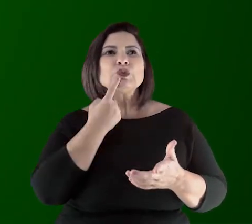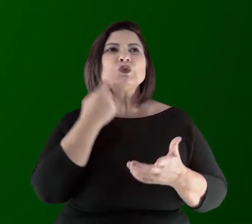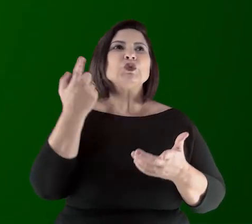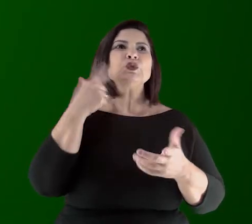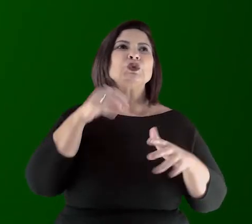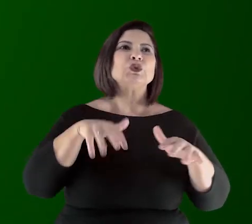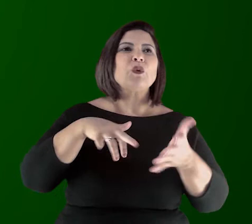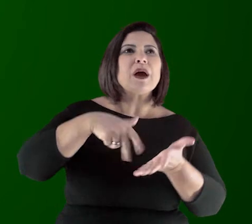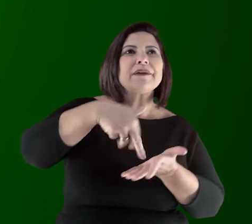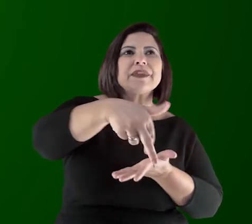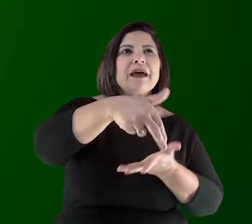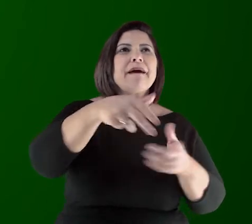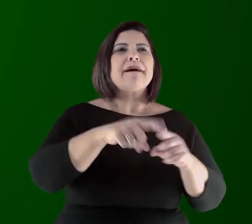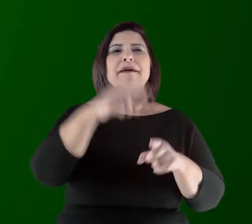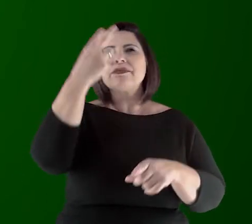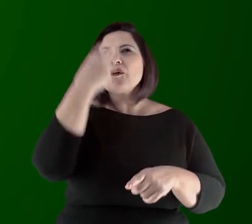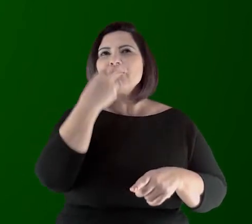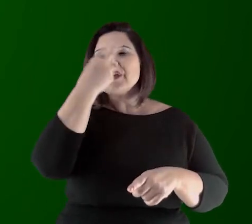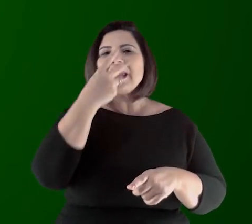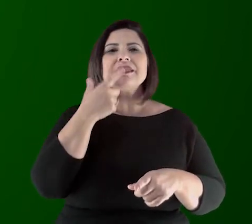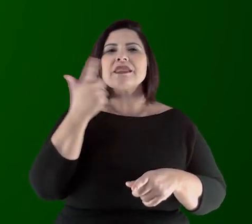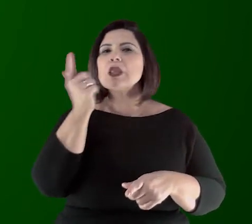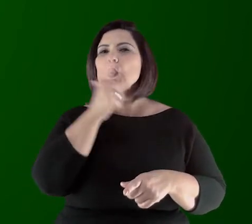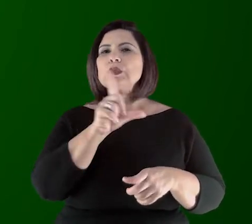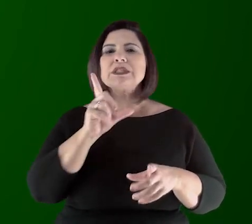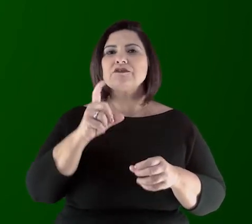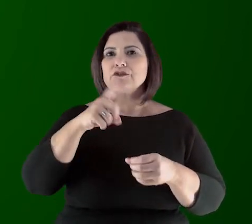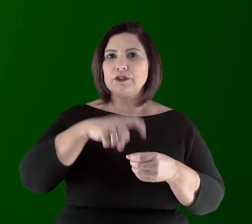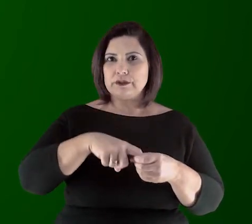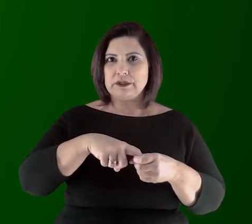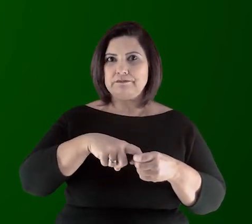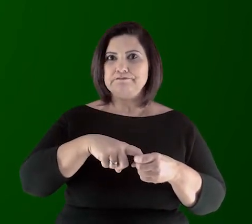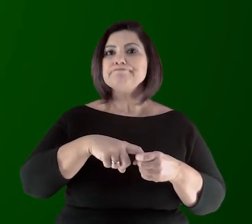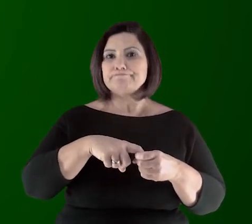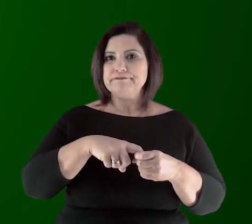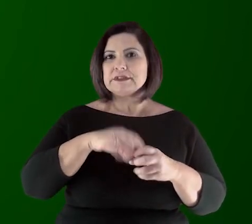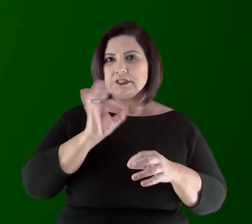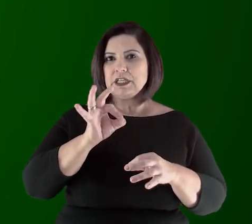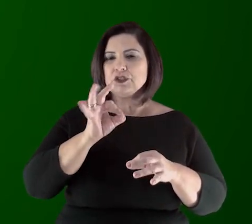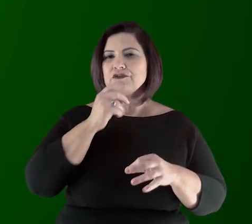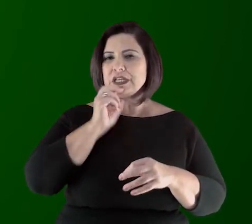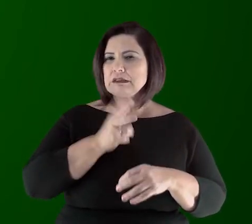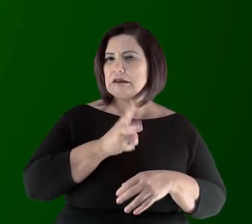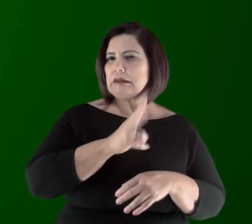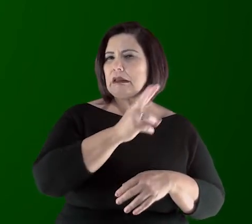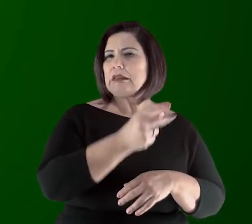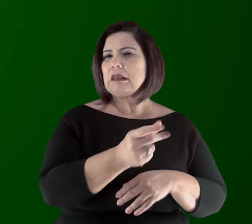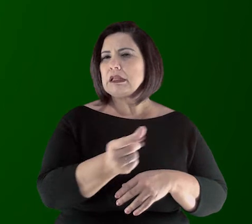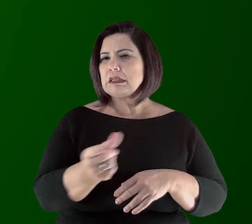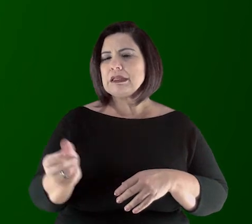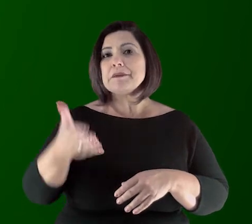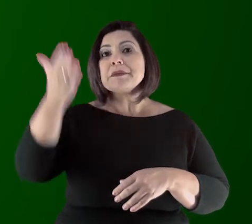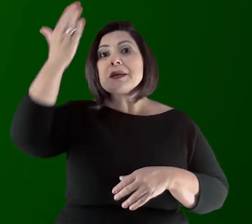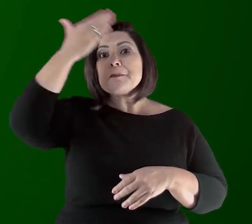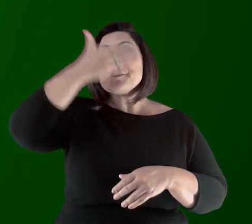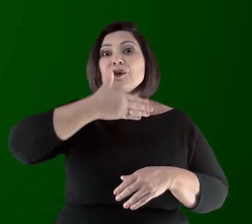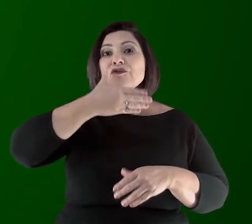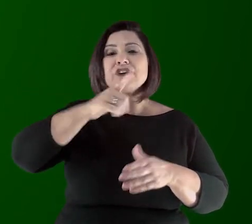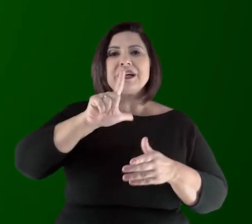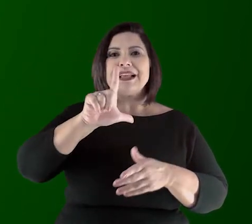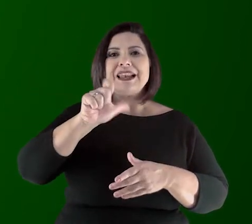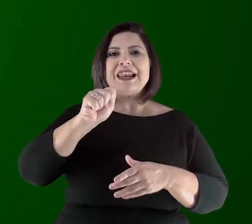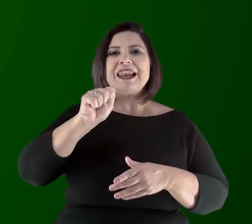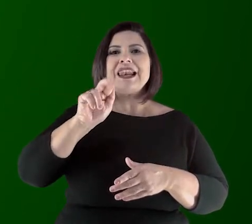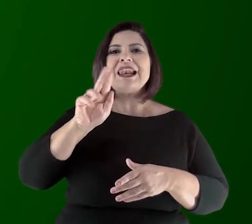É aquela que tem impedimento de longo prazo de natureza física, mental, intelectual ou